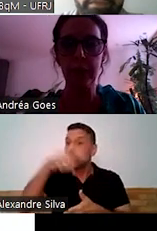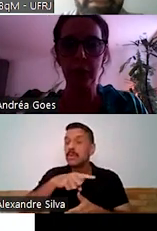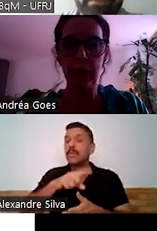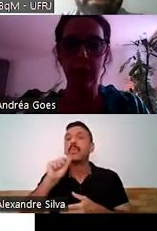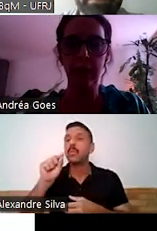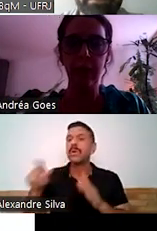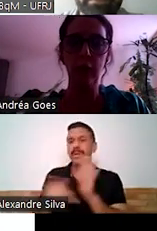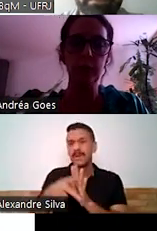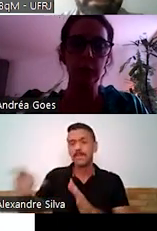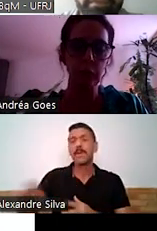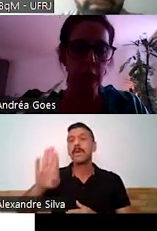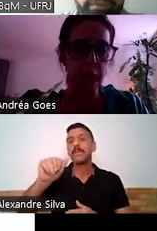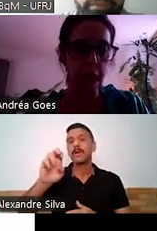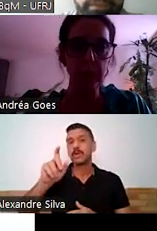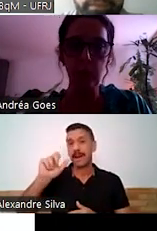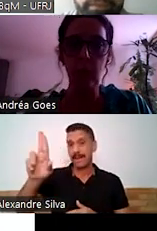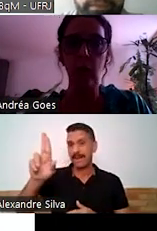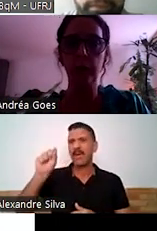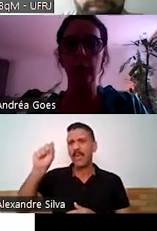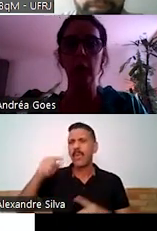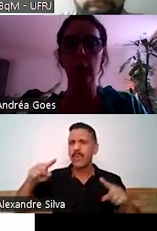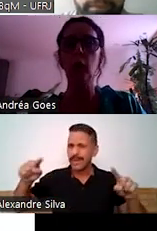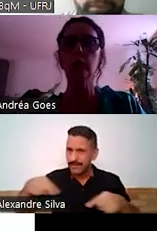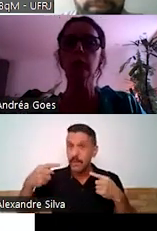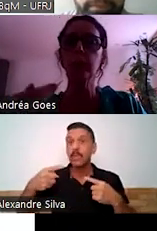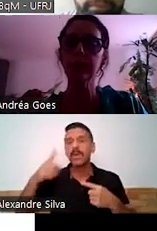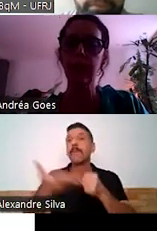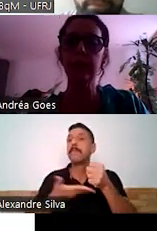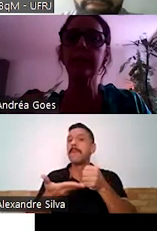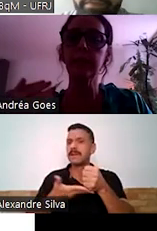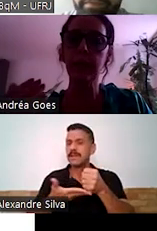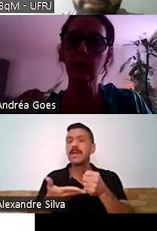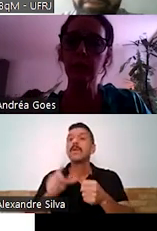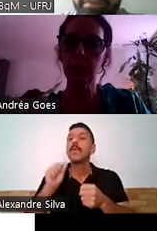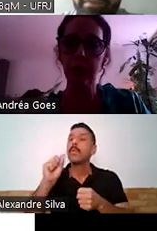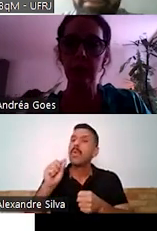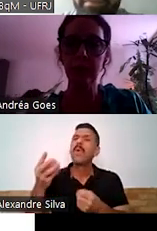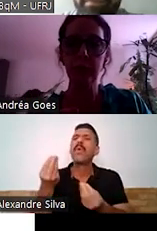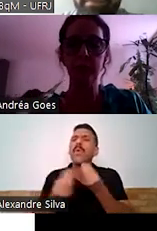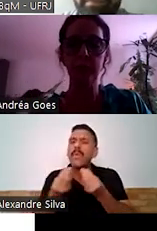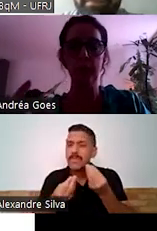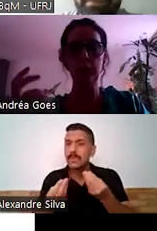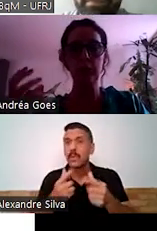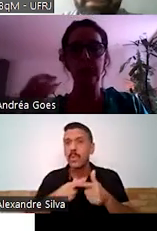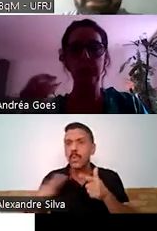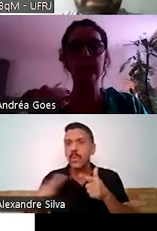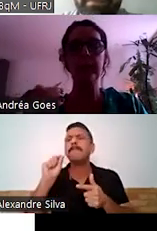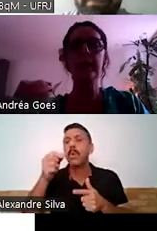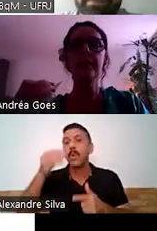filosofia de Bachelard, como se fosse o nosso fundamento teórico, como suplantar determinados obstáculos